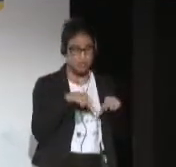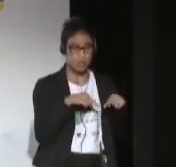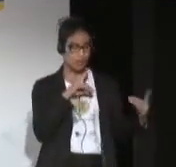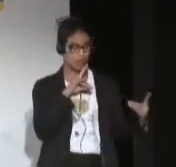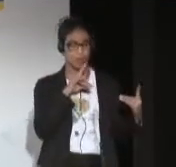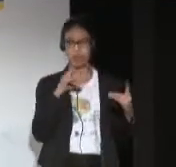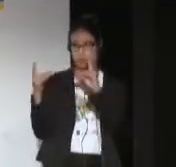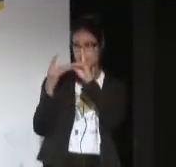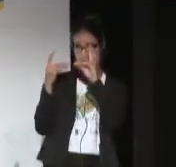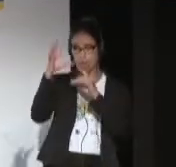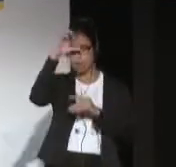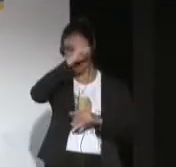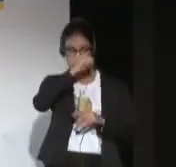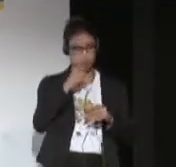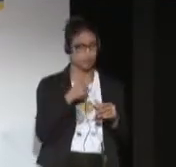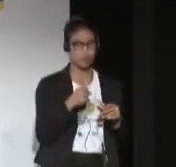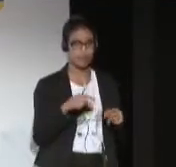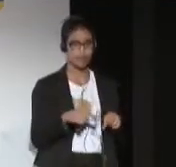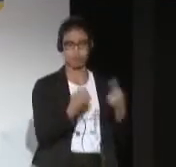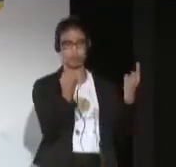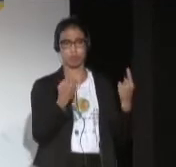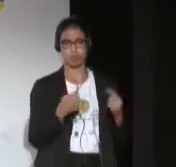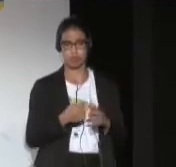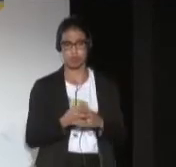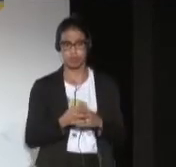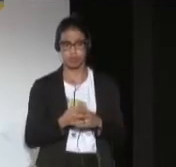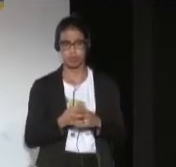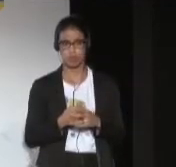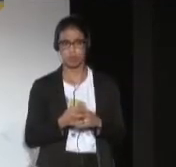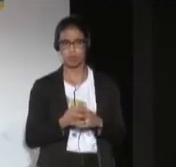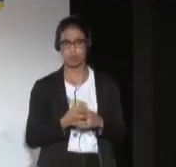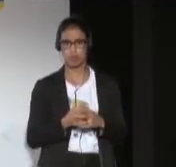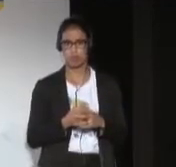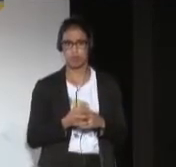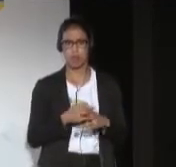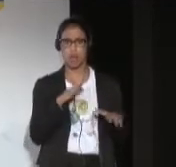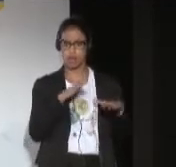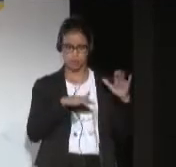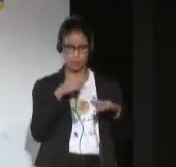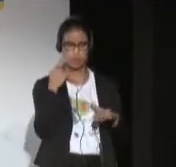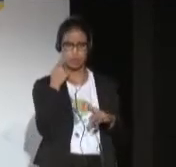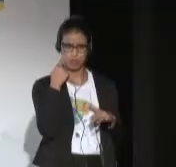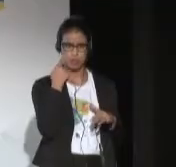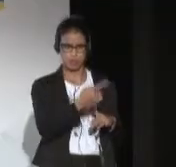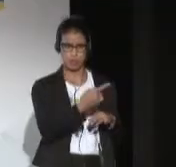precisamos e vemos nas nossas redes de ensino demonstrados em resultados de